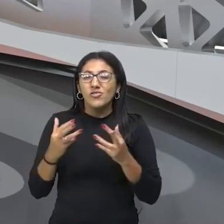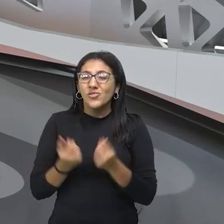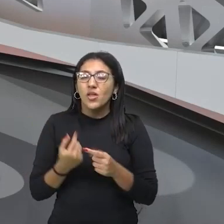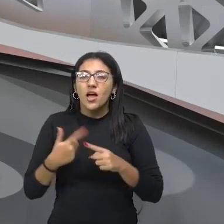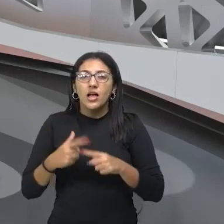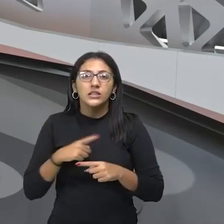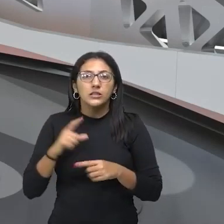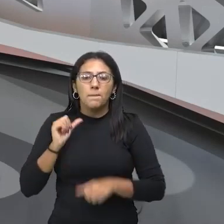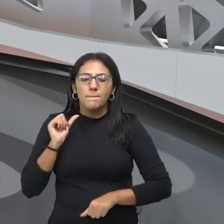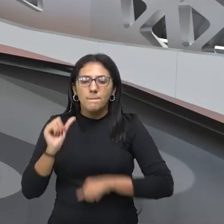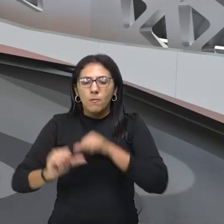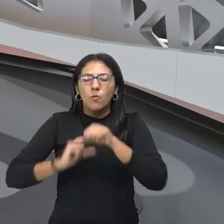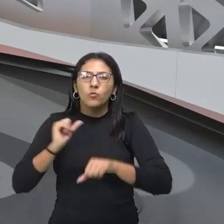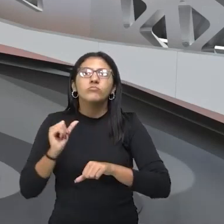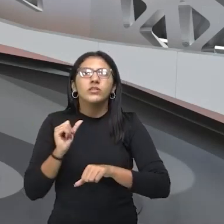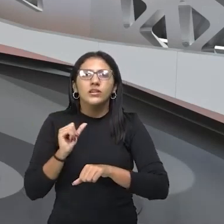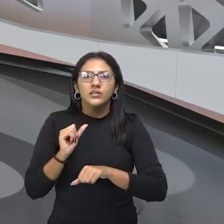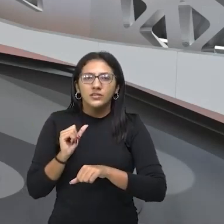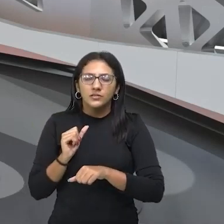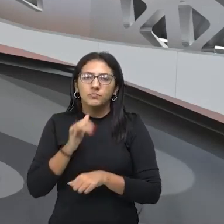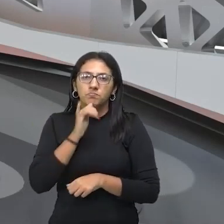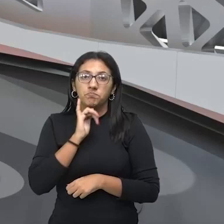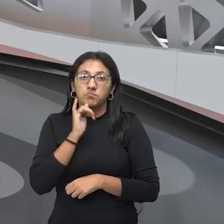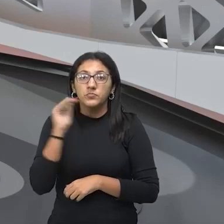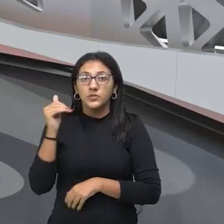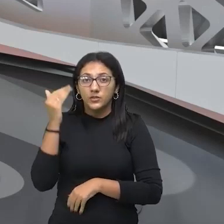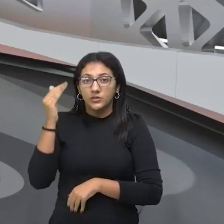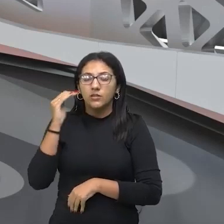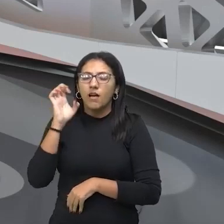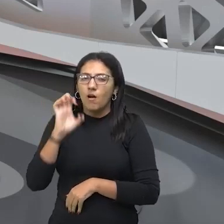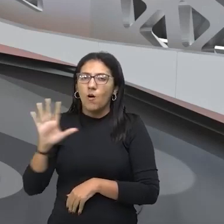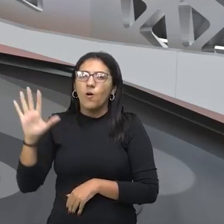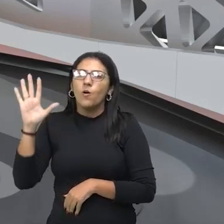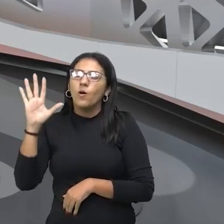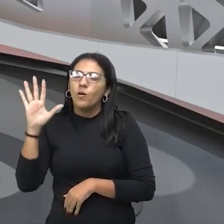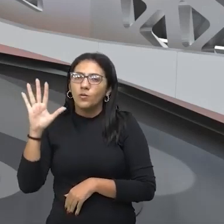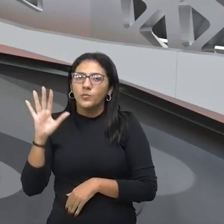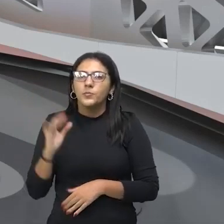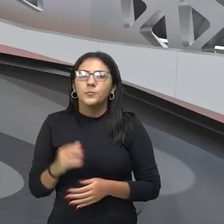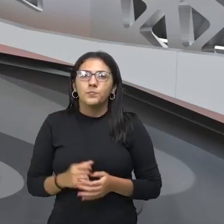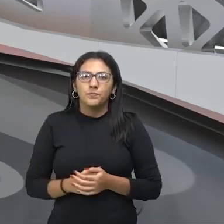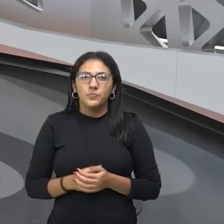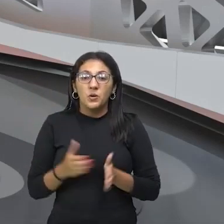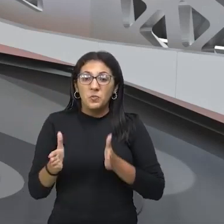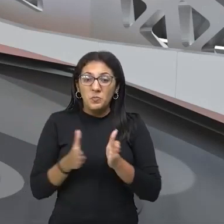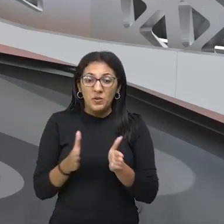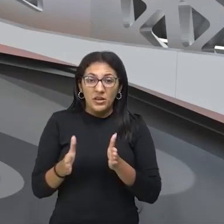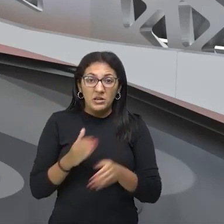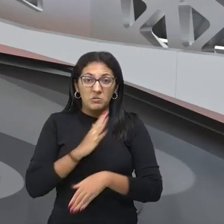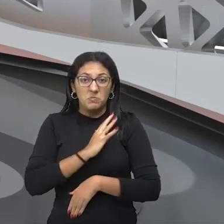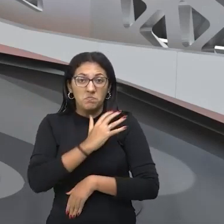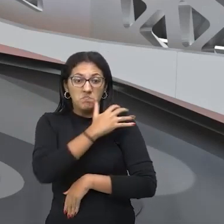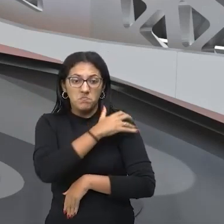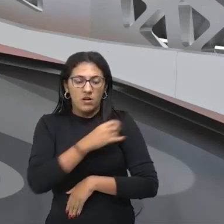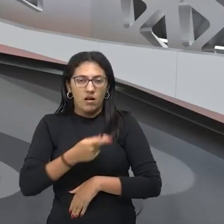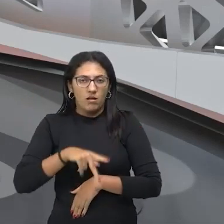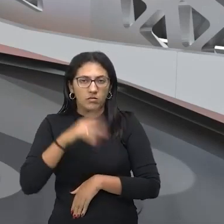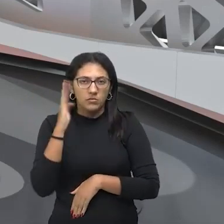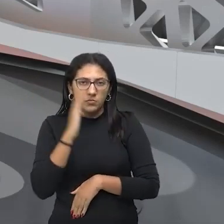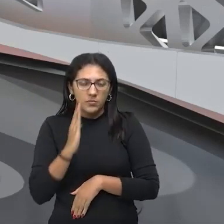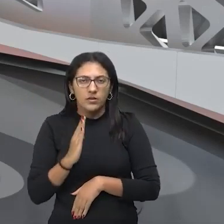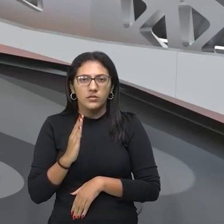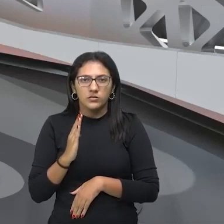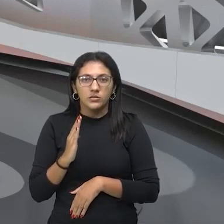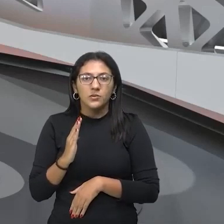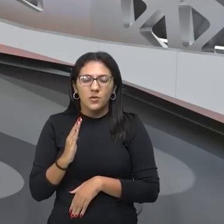da mudança do cenário internacional, na Europa principalmente. Durante o governo militar no Brasil,